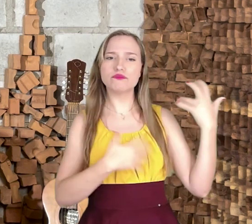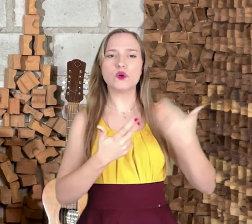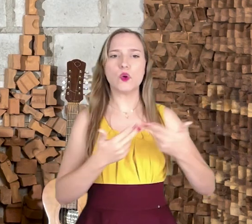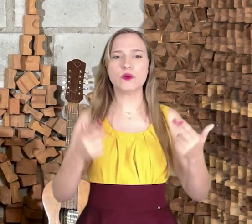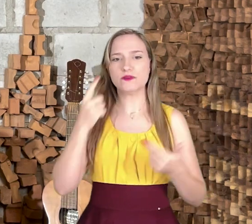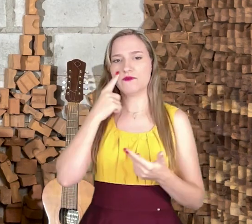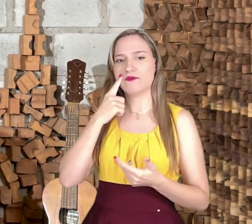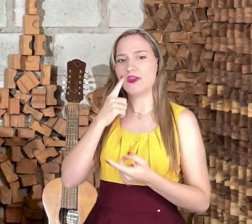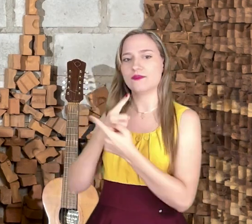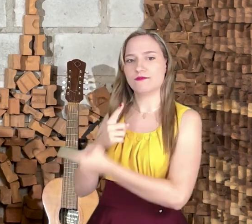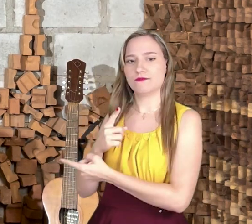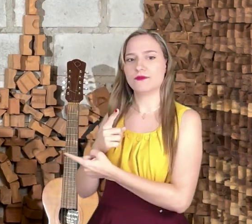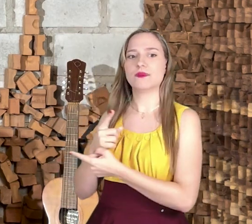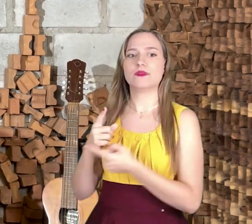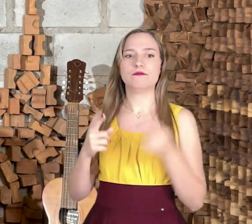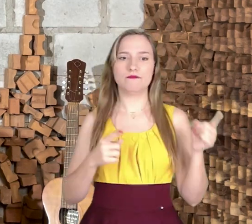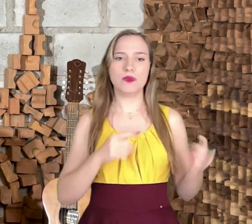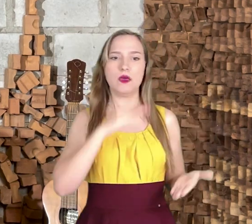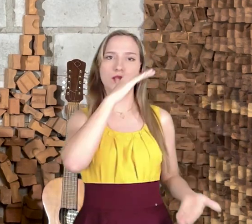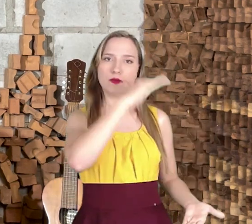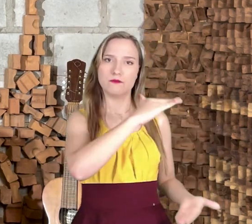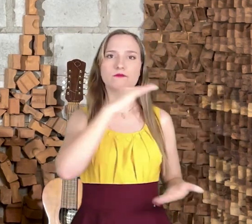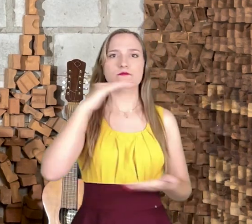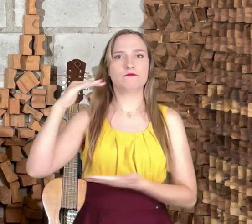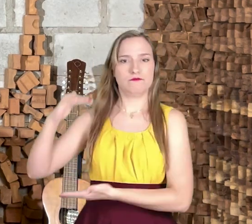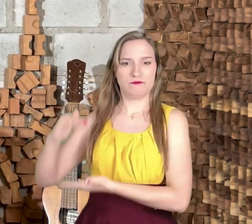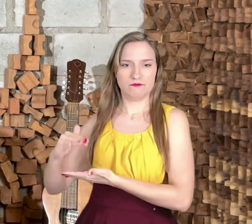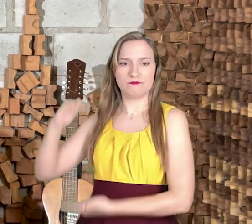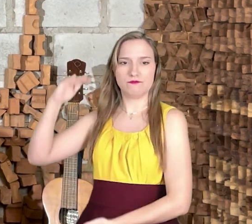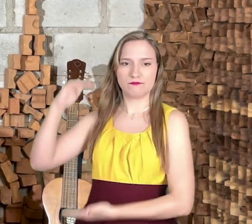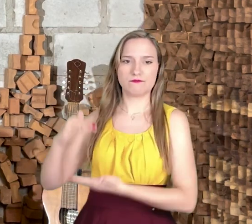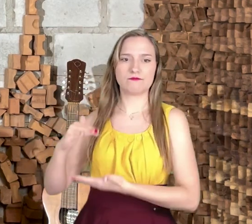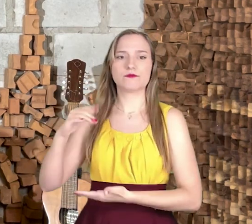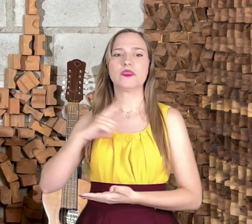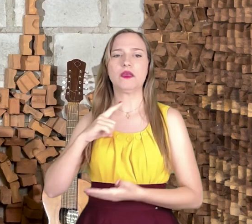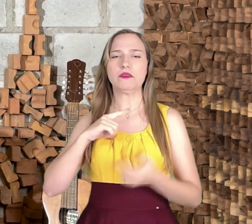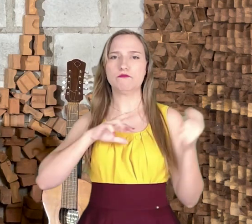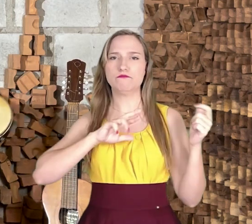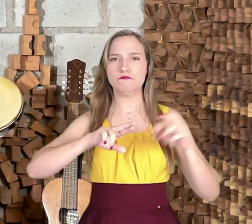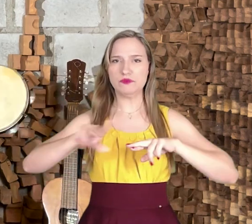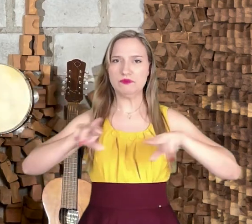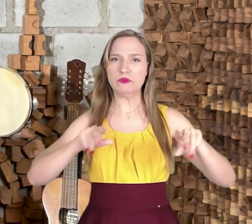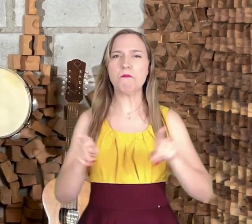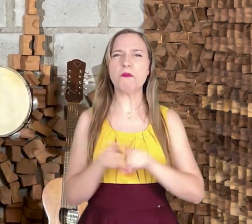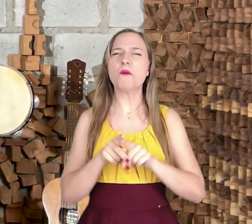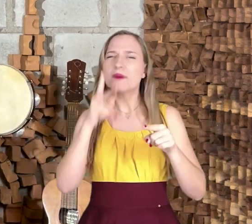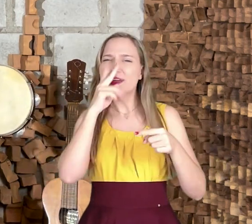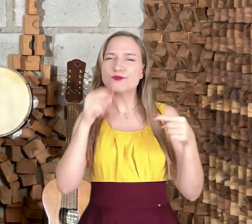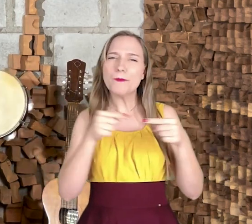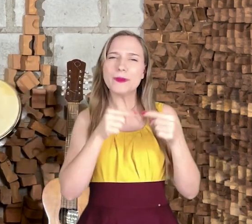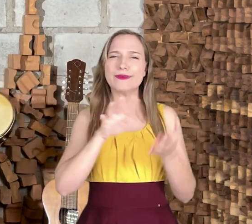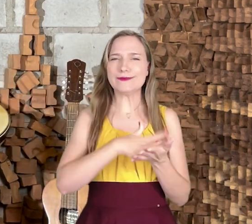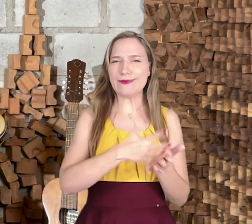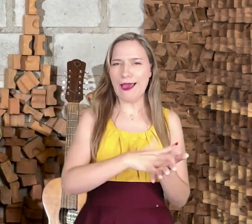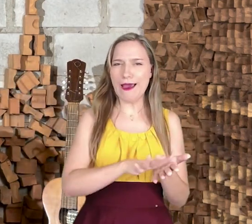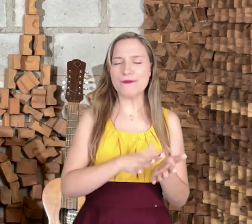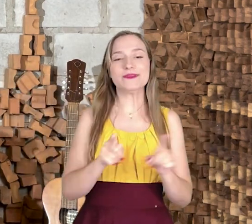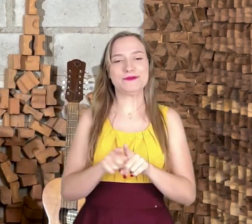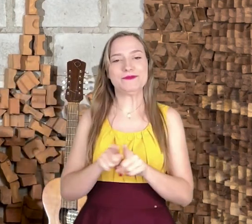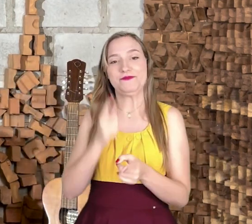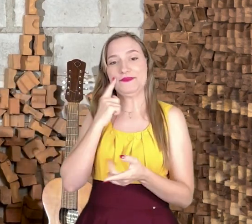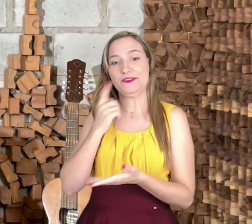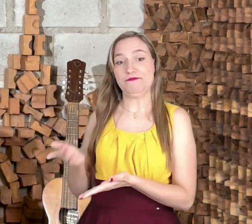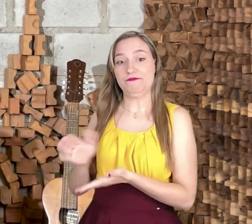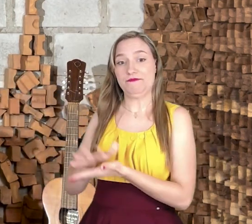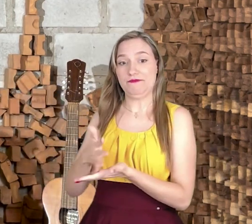arame, 10 cordas, cavaquinho também, conhecido no Brasil, na linguagem do samba. A gente tem aqui o pandeiro